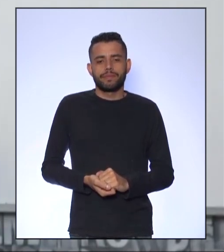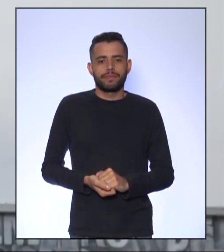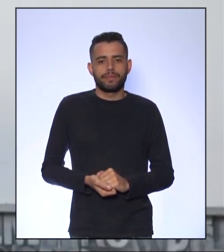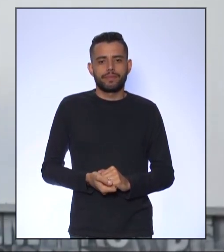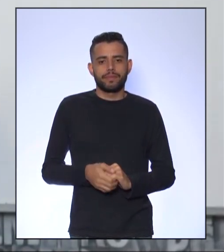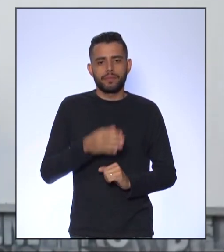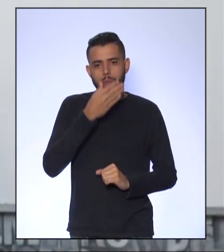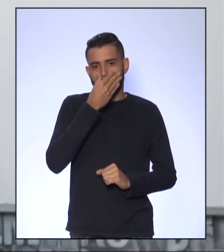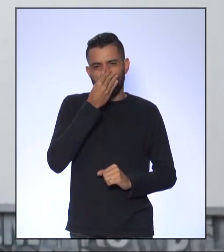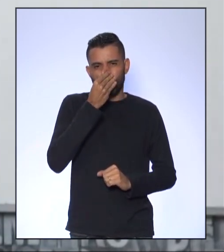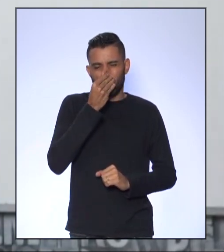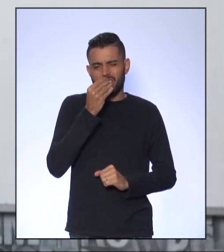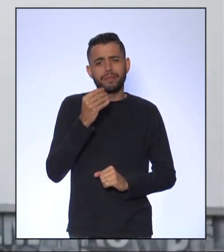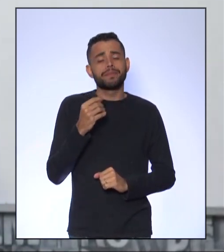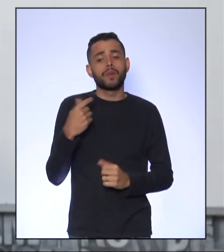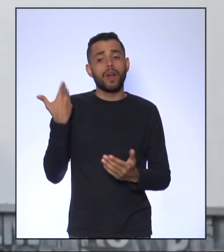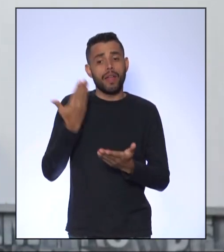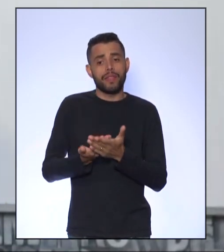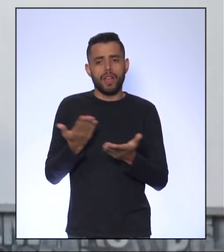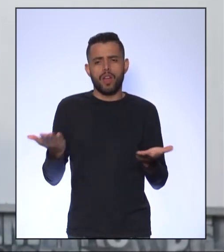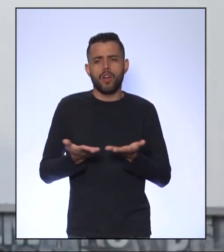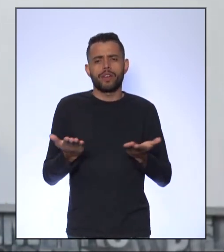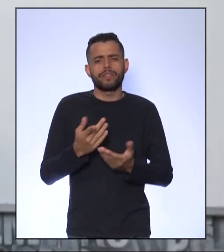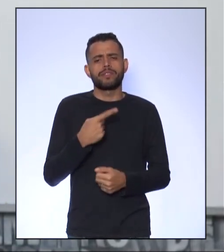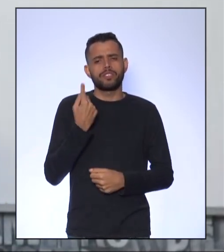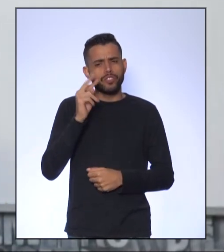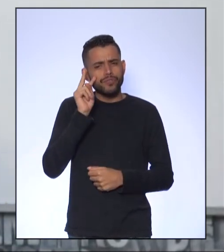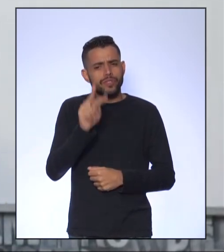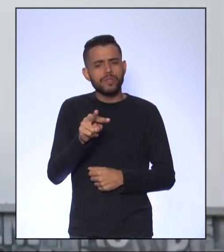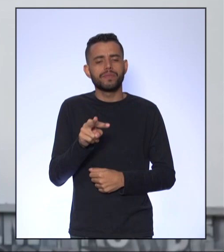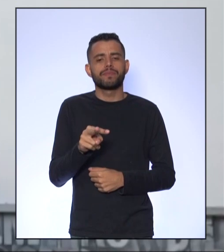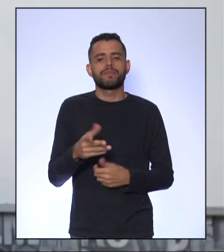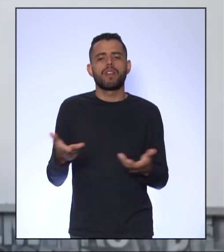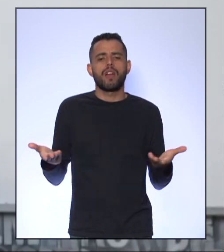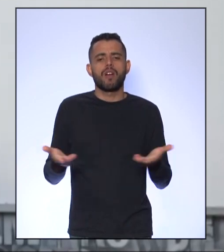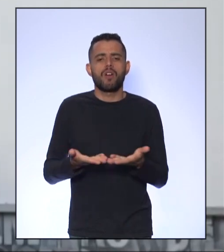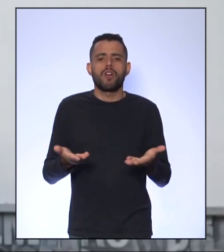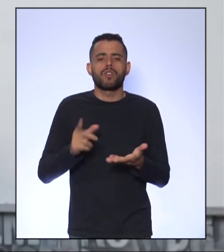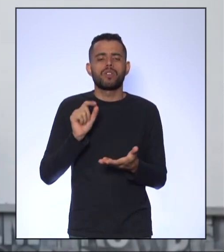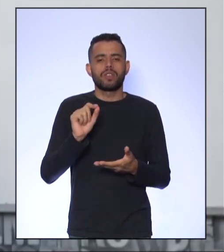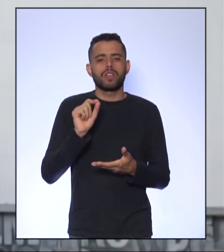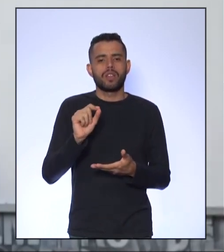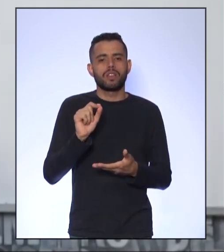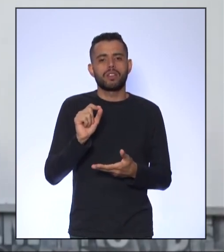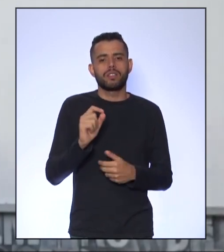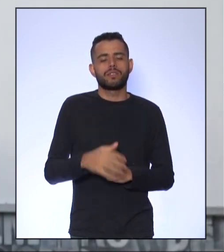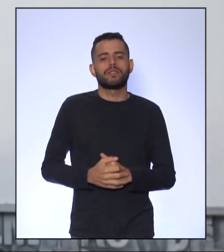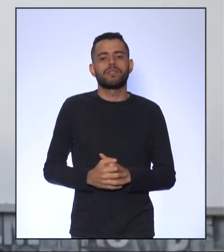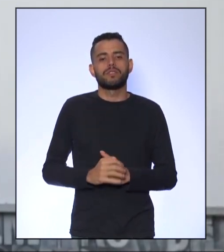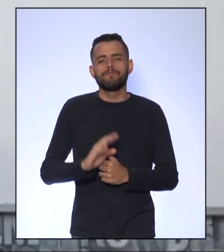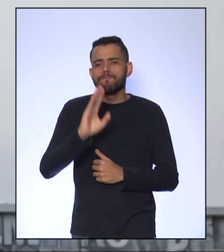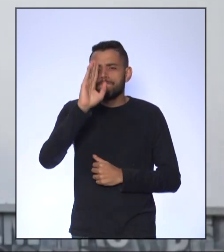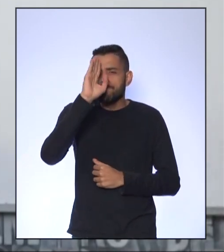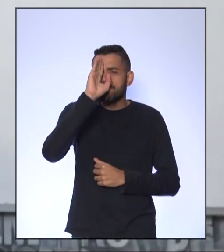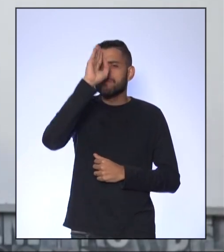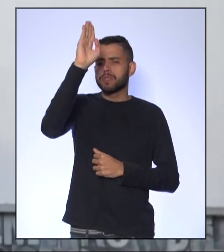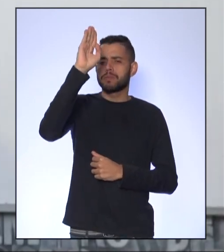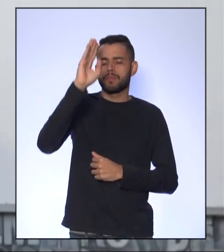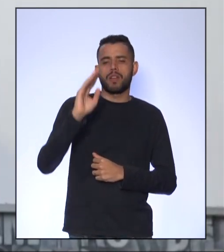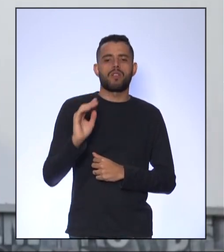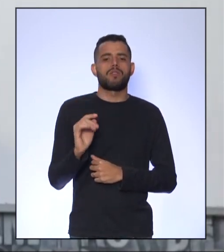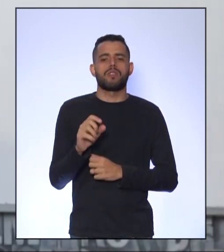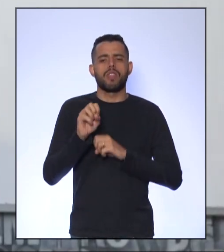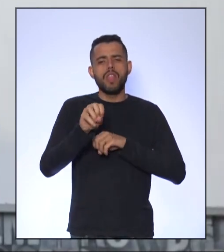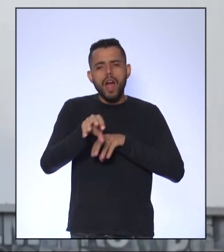Sabendo do que nós já vimos até agora vamos entrar no ponto ápice da aula,